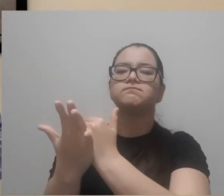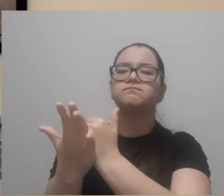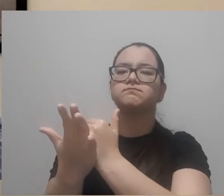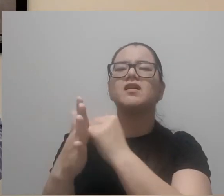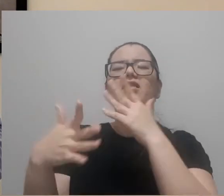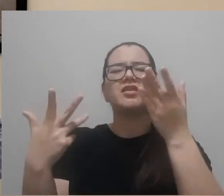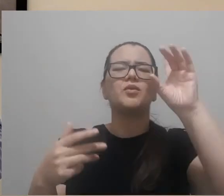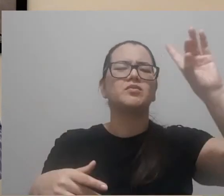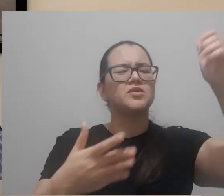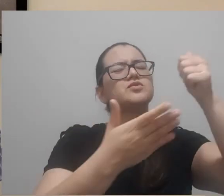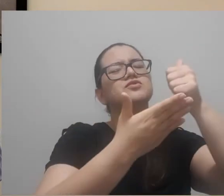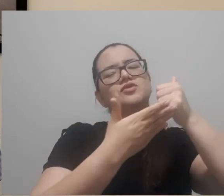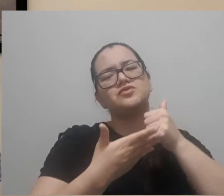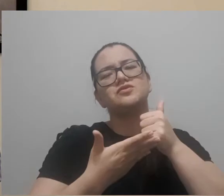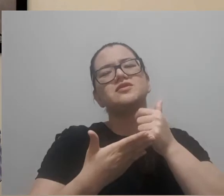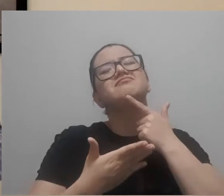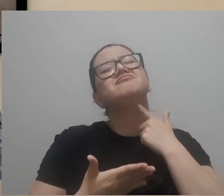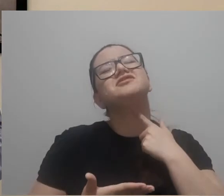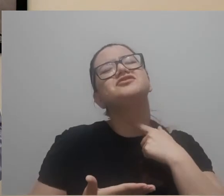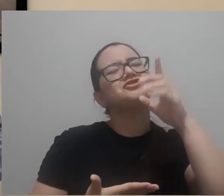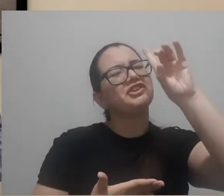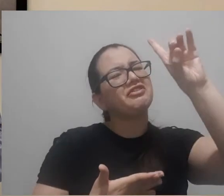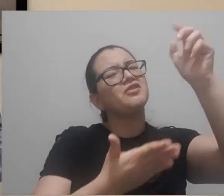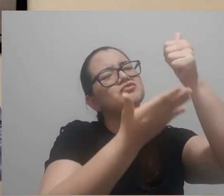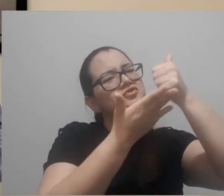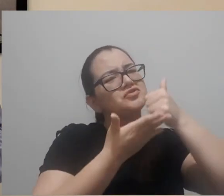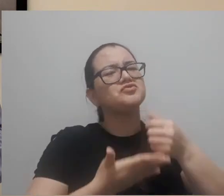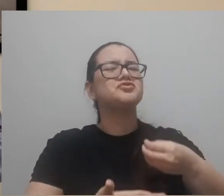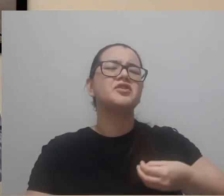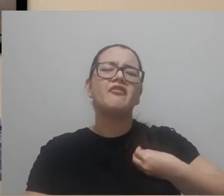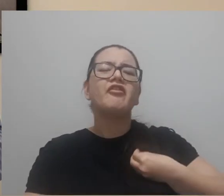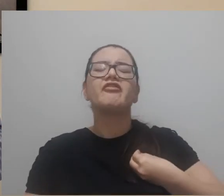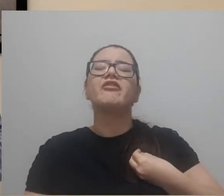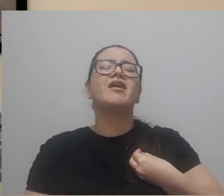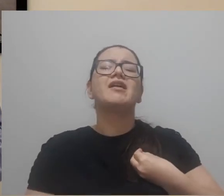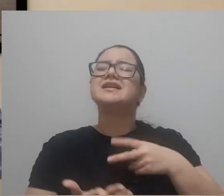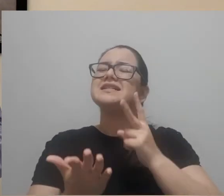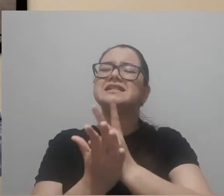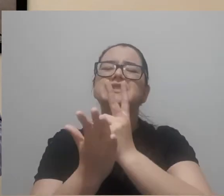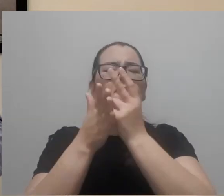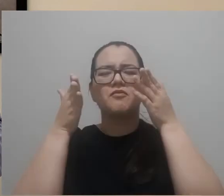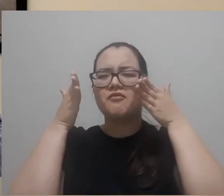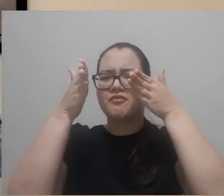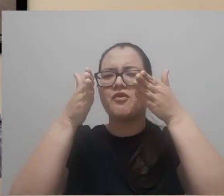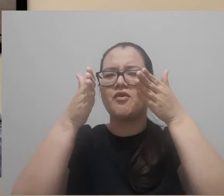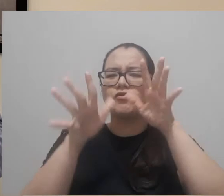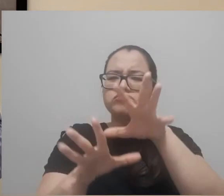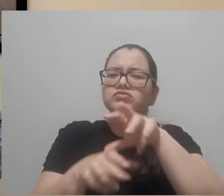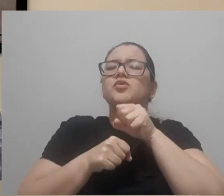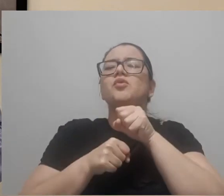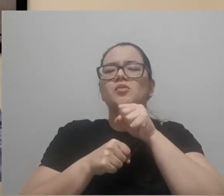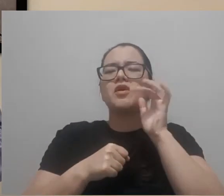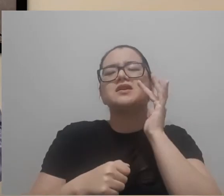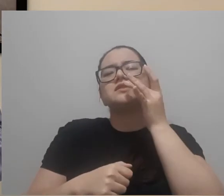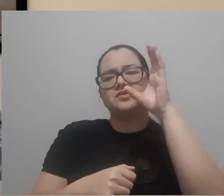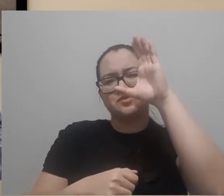faz, tudo que a gente vier fazer, seja acumular tesouros nos céus. Guarde essa